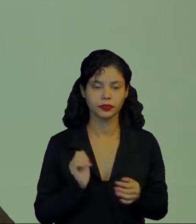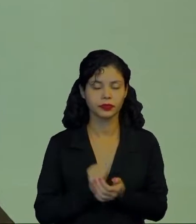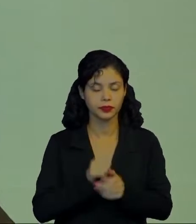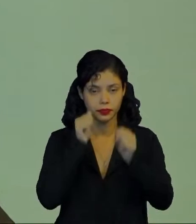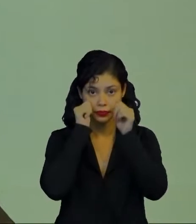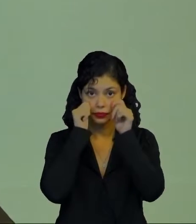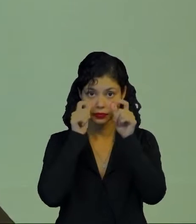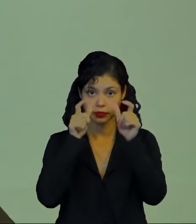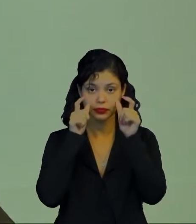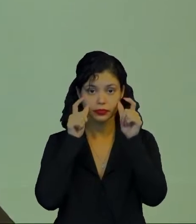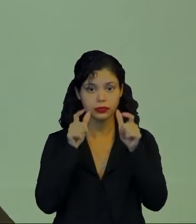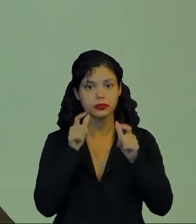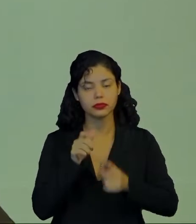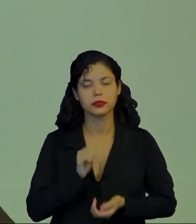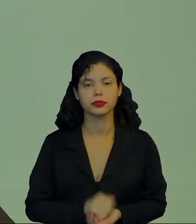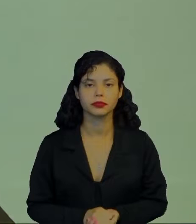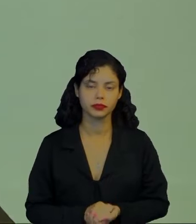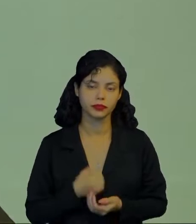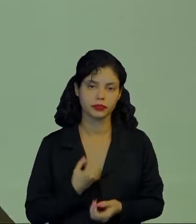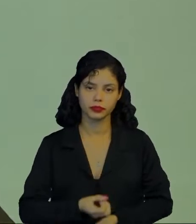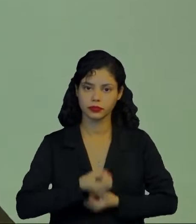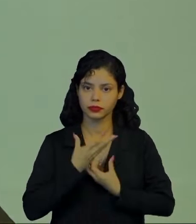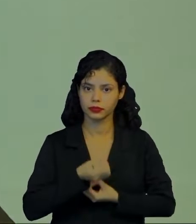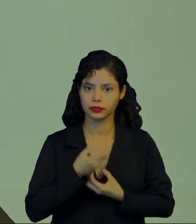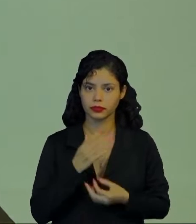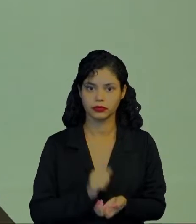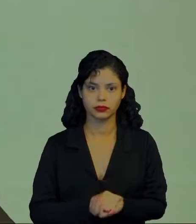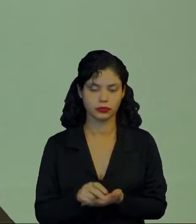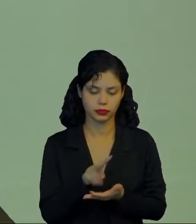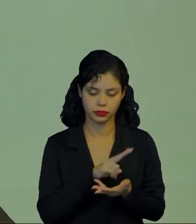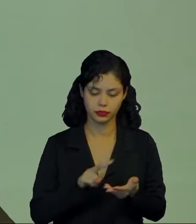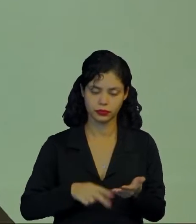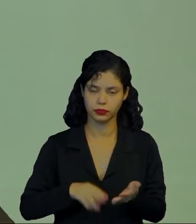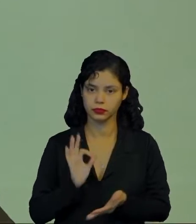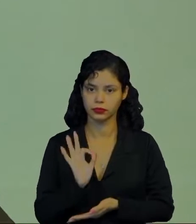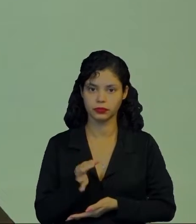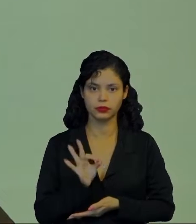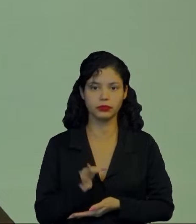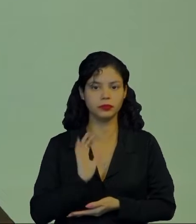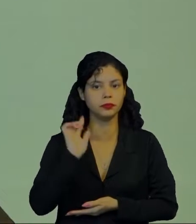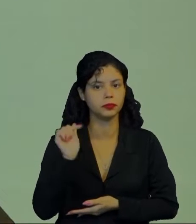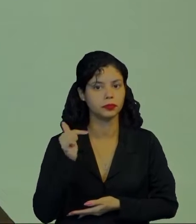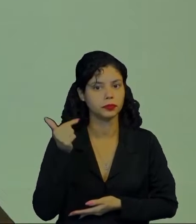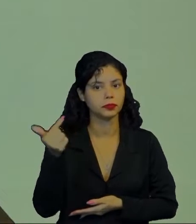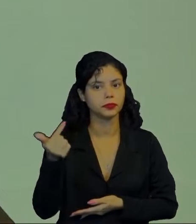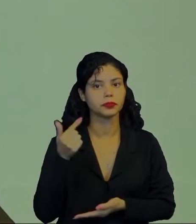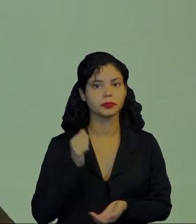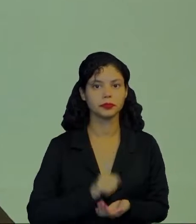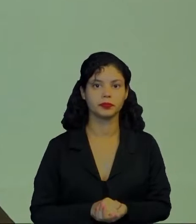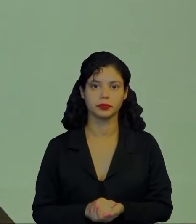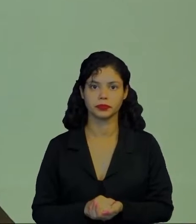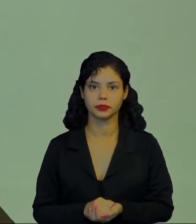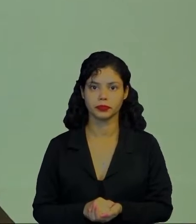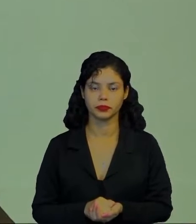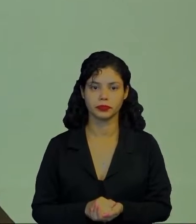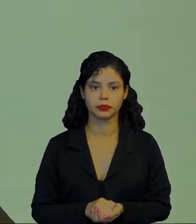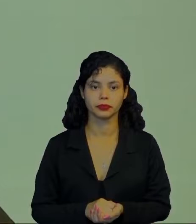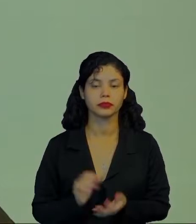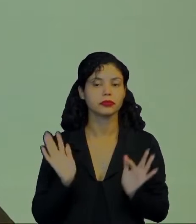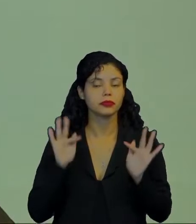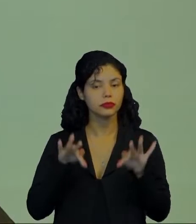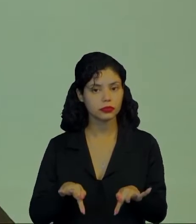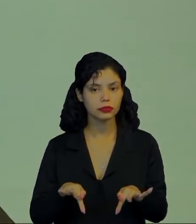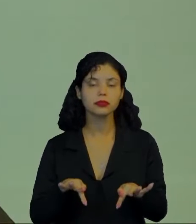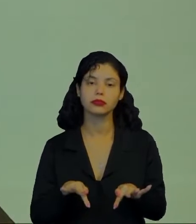prestar bastante atenção no poema que eu vou ler, certo? Depois que eu terminar de